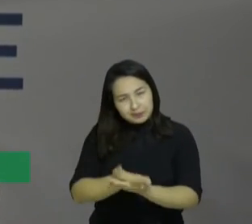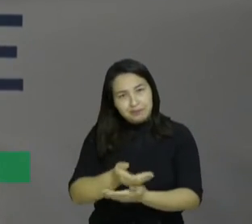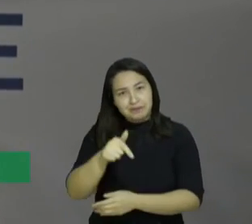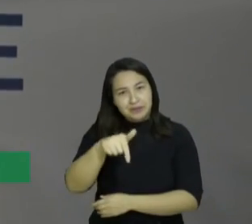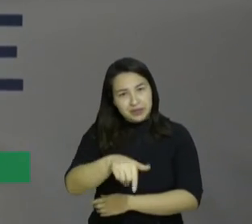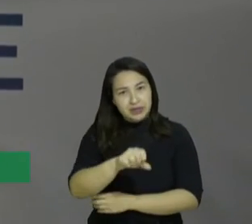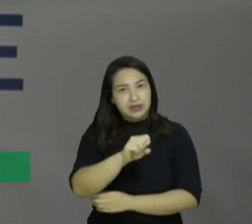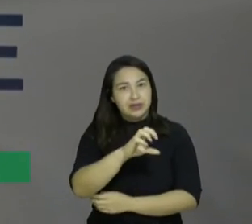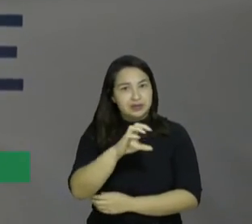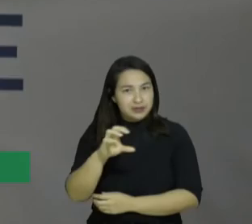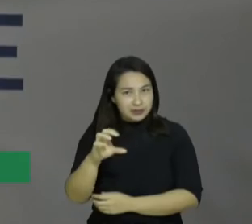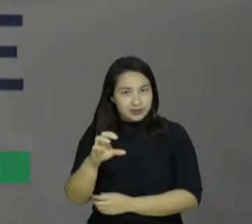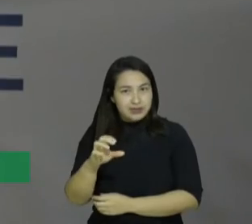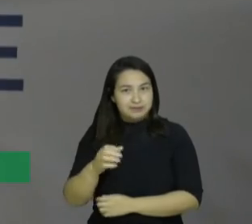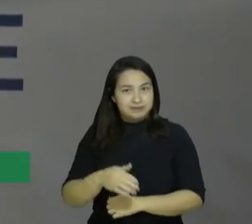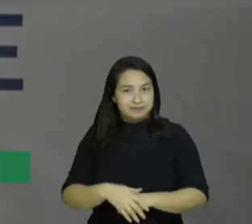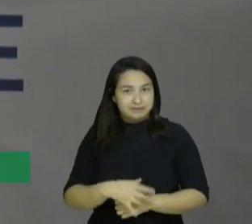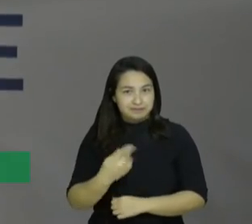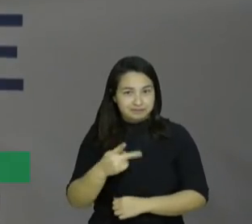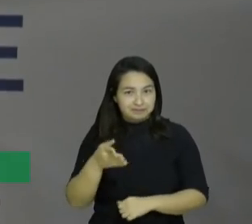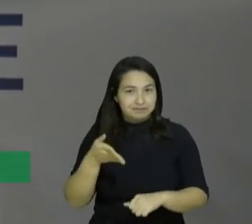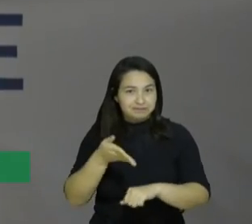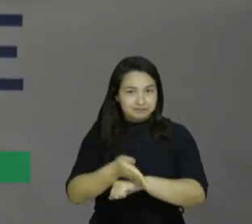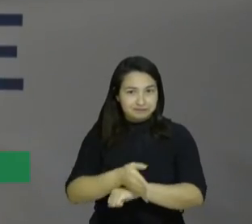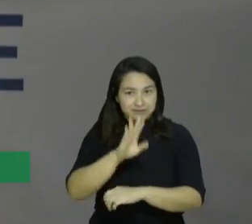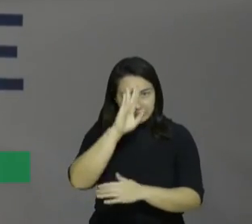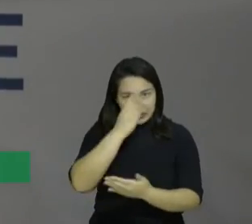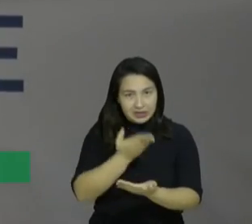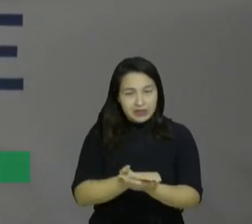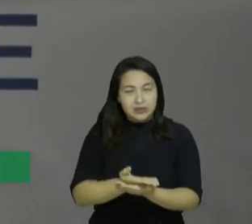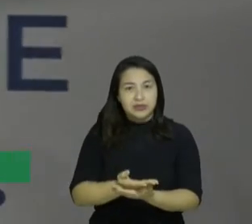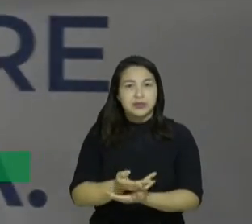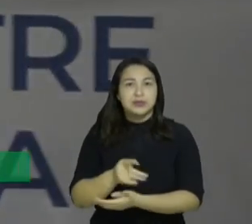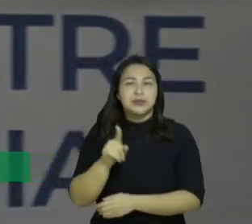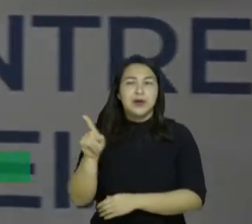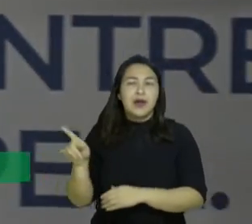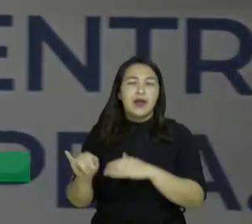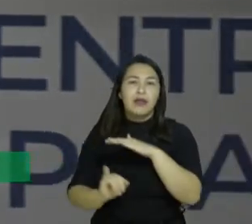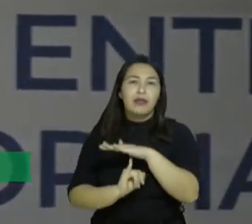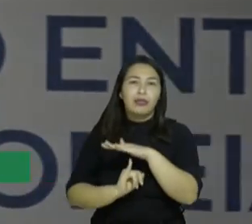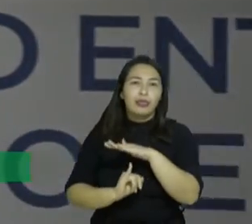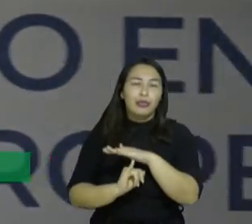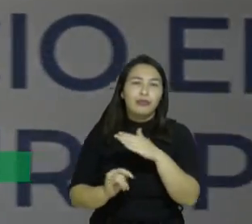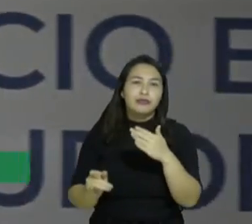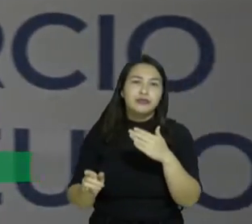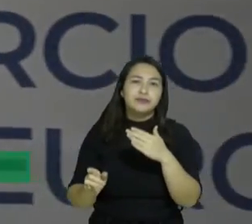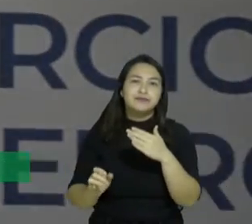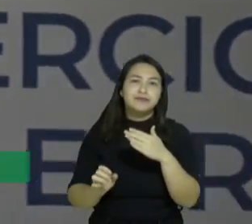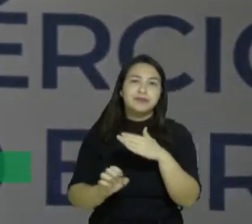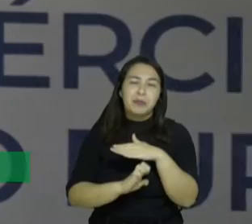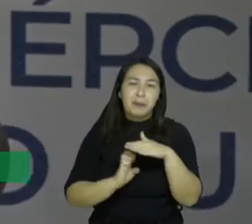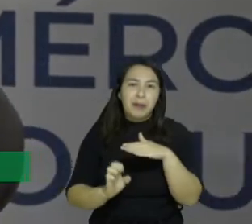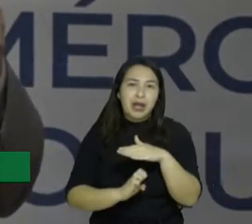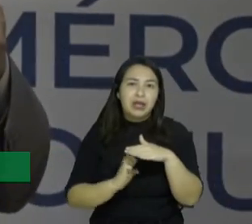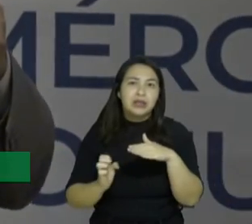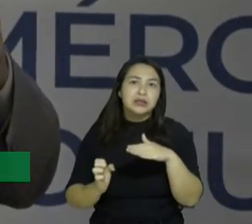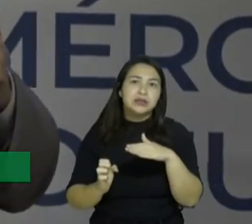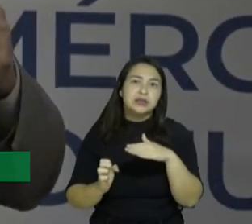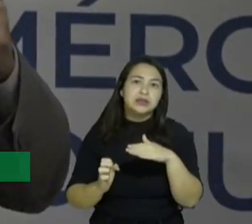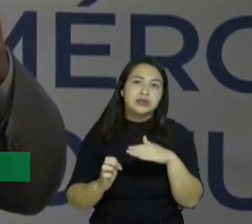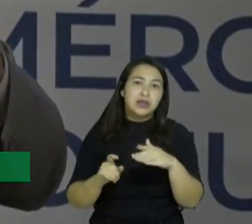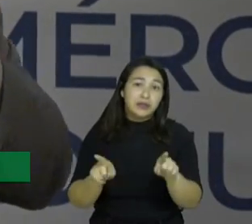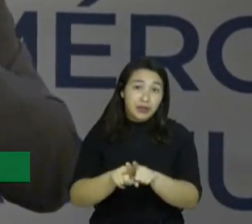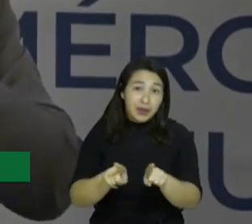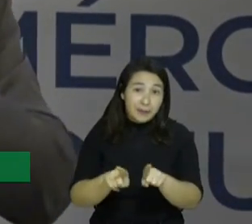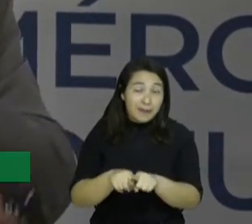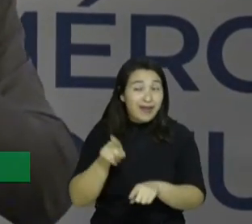do qual fazemos parte acredito muito nas nossas indústrias nas nossas empresas e acredito muito na